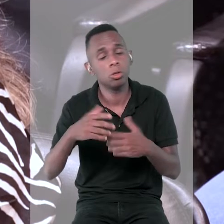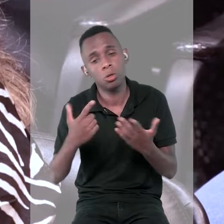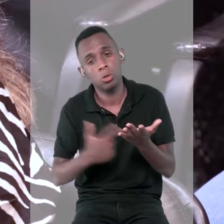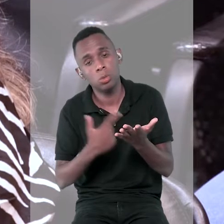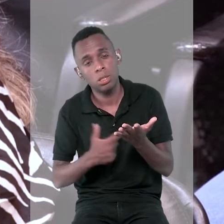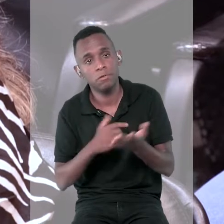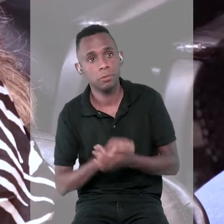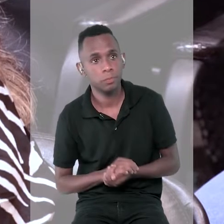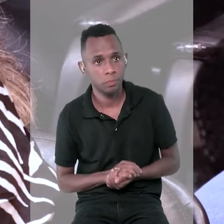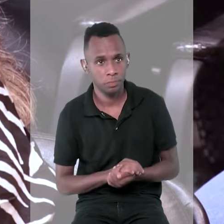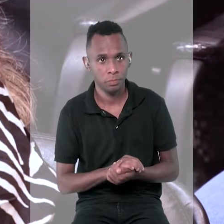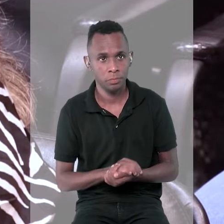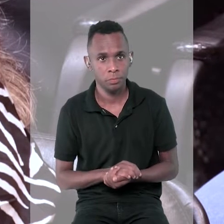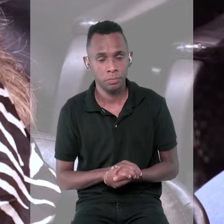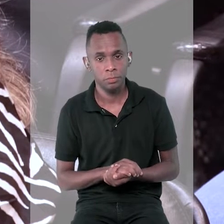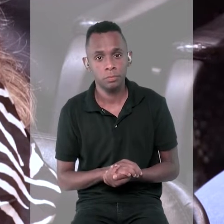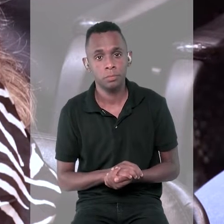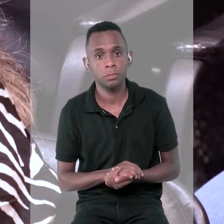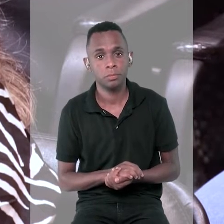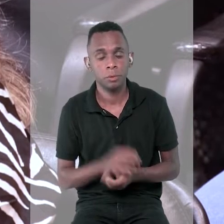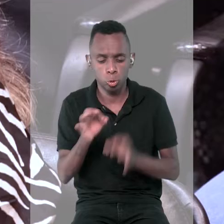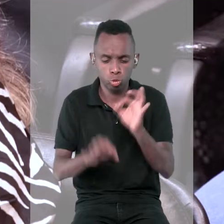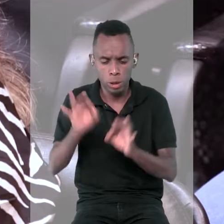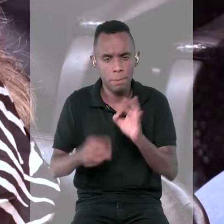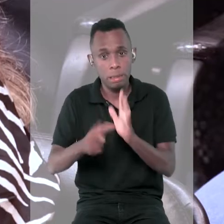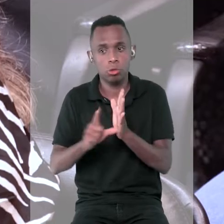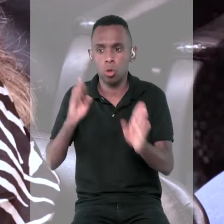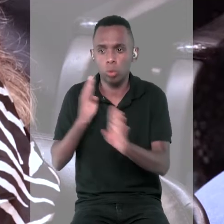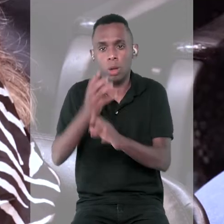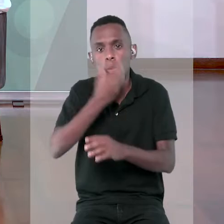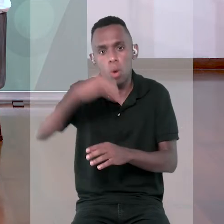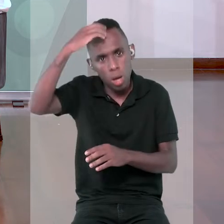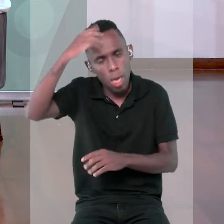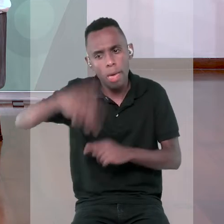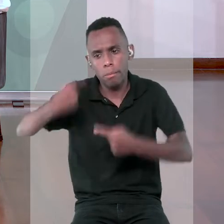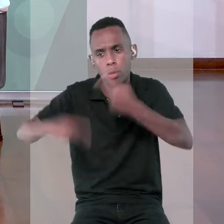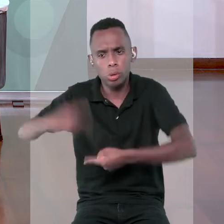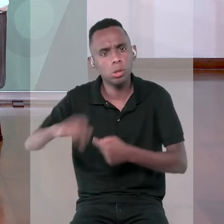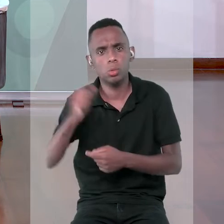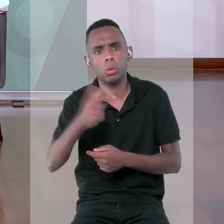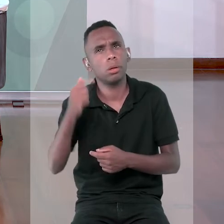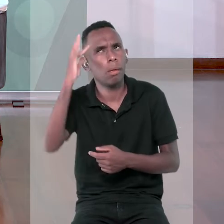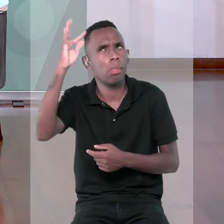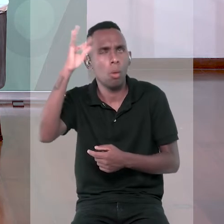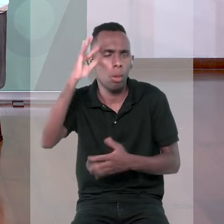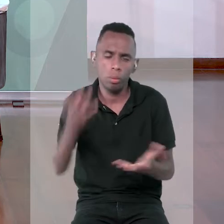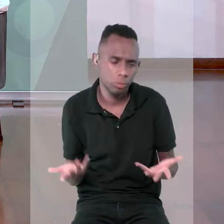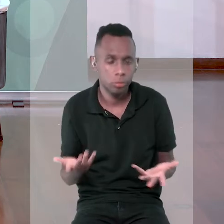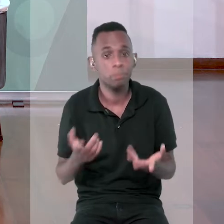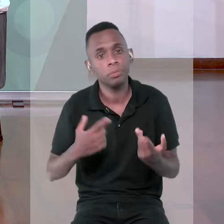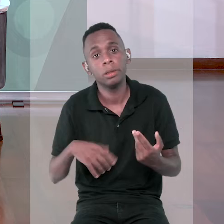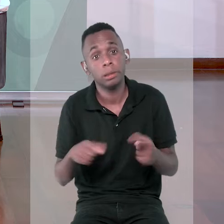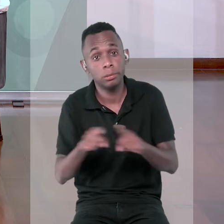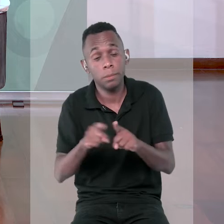livro. E os julgamentos, tanto antes dela encontrar o rei quanto depois, são muito mais políticos do que teológicos, né? E